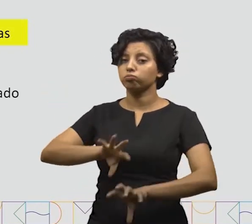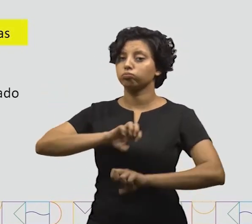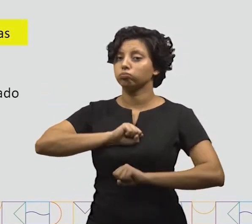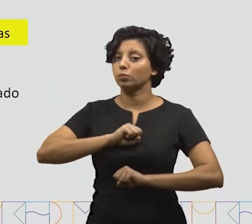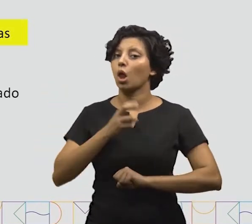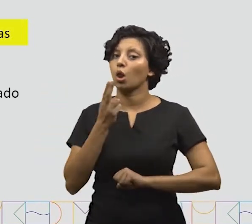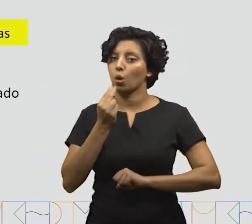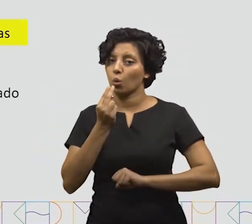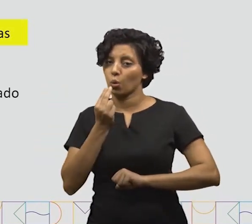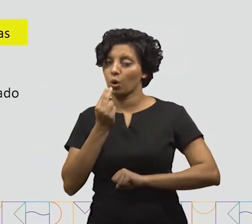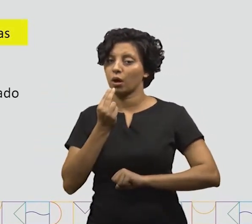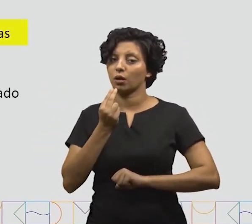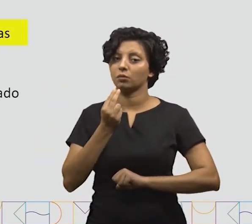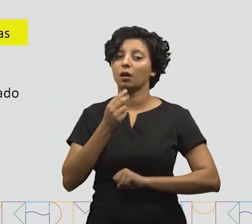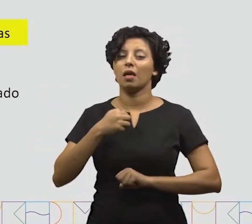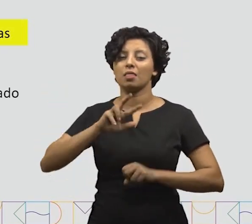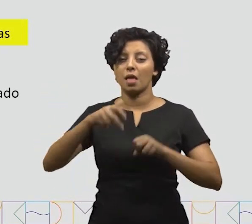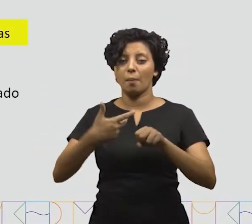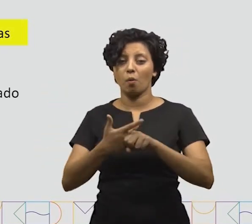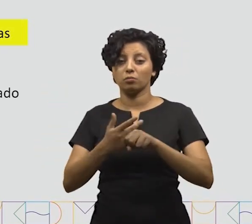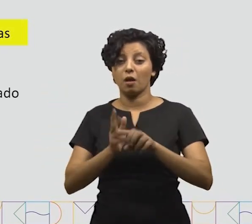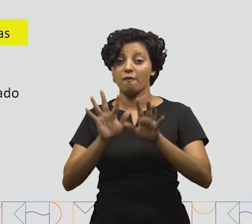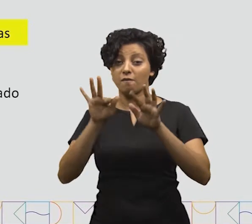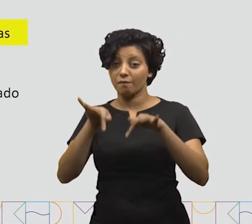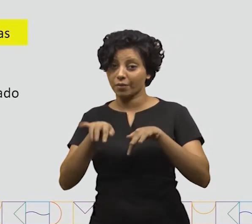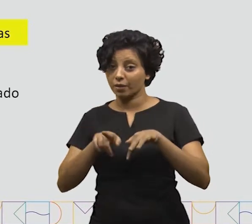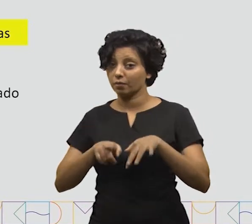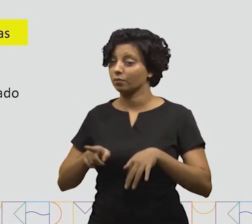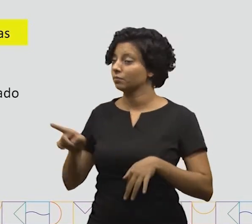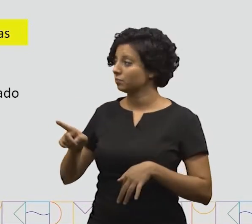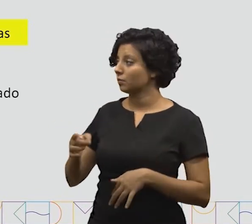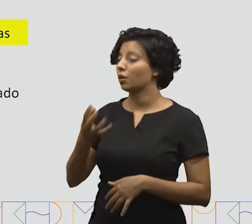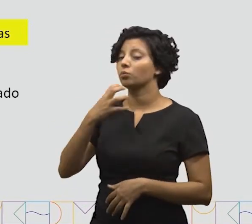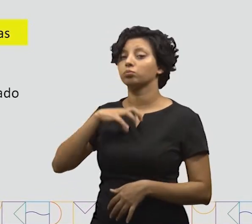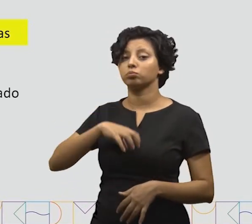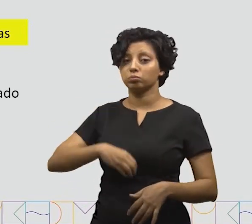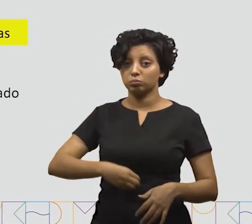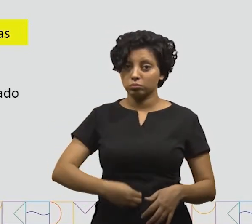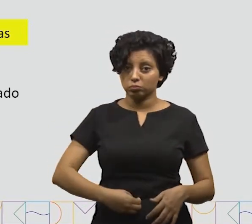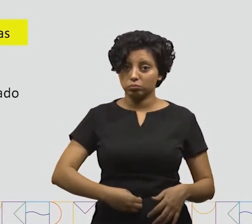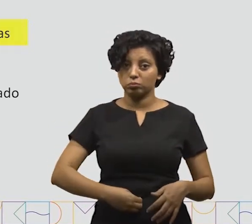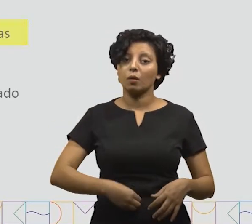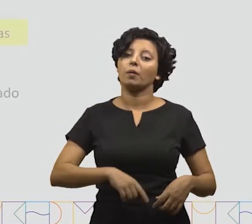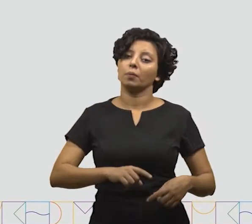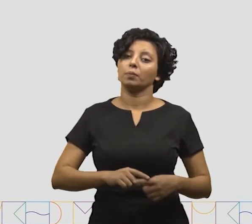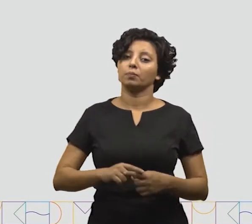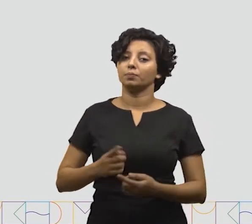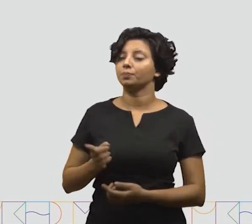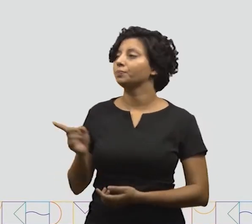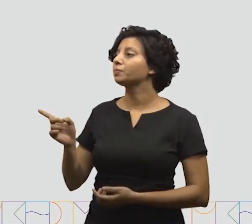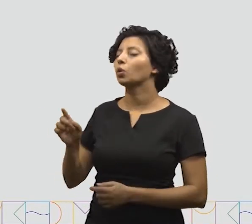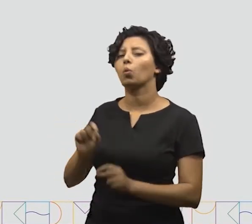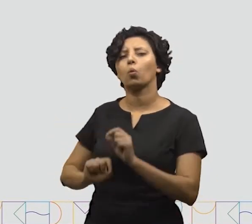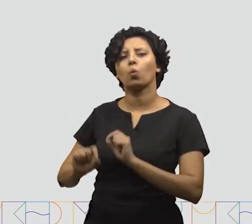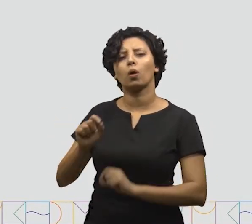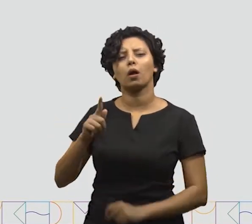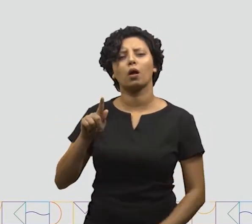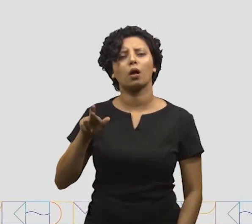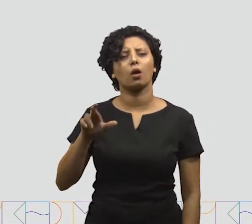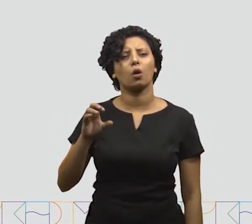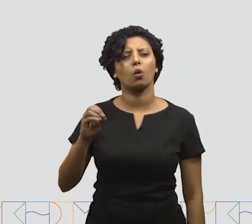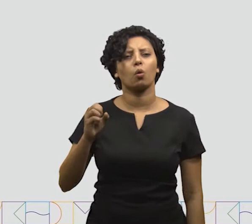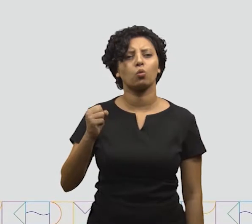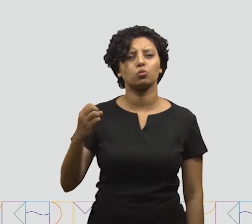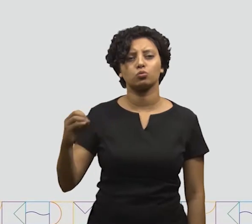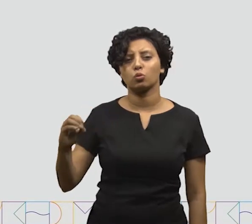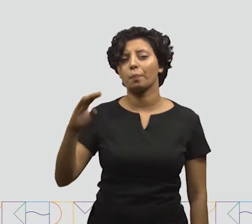alimentar. E ao sair do intestino delgado, o bolo alimentar vai para o intestino grosso. No intestino grosso,